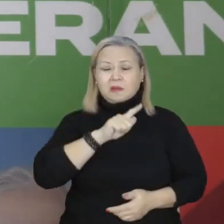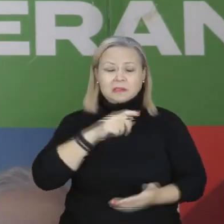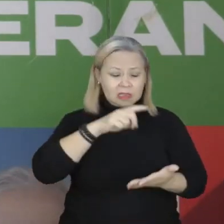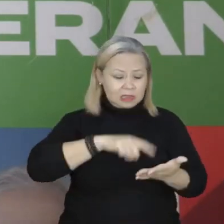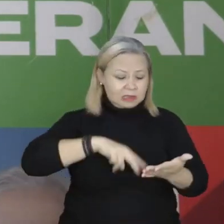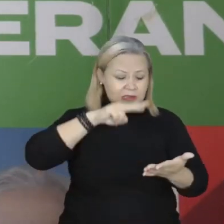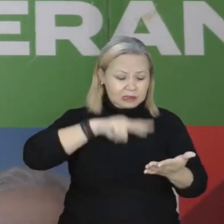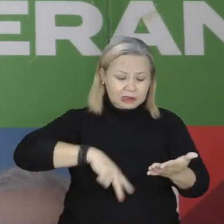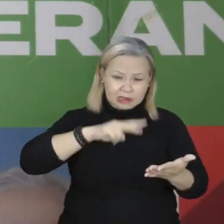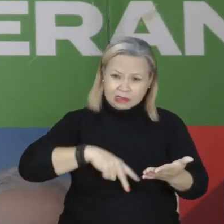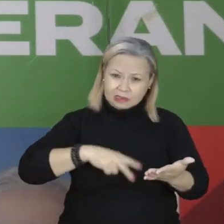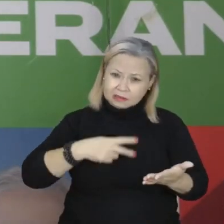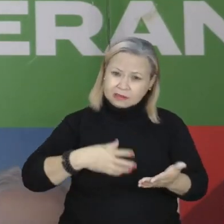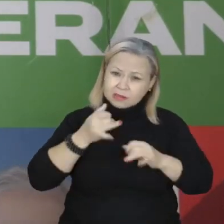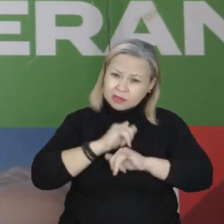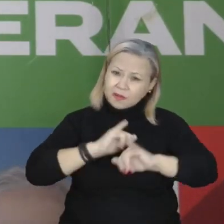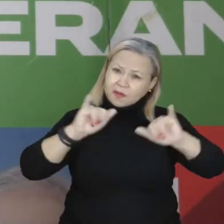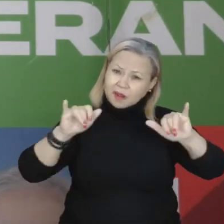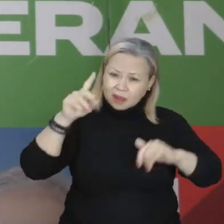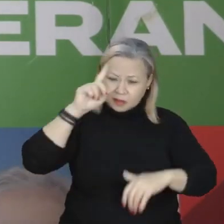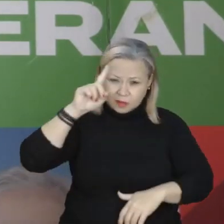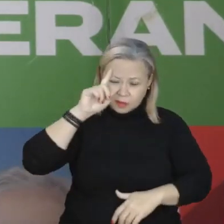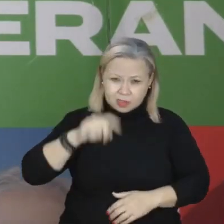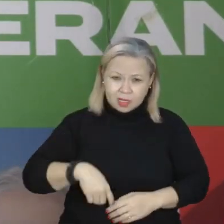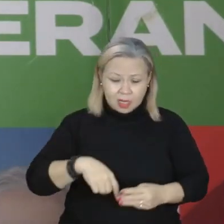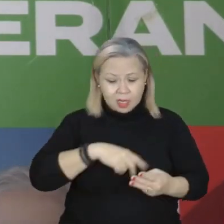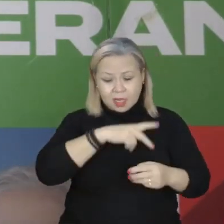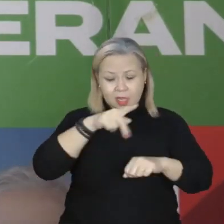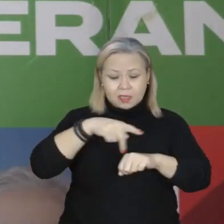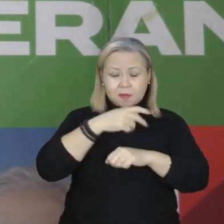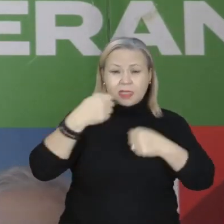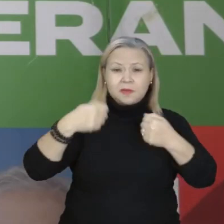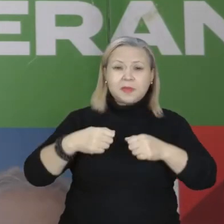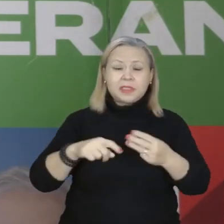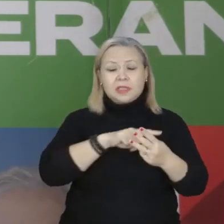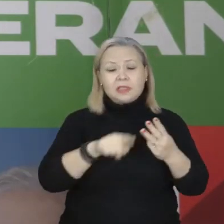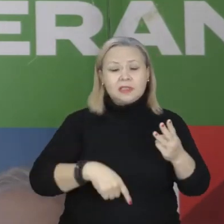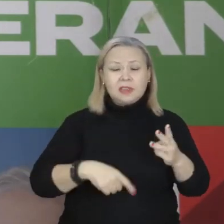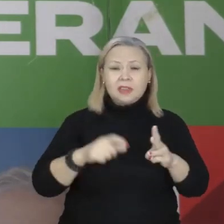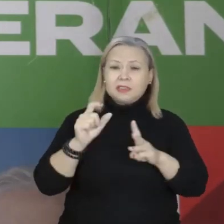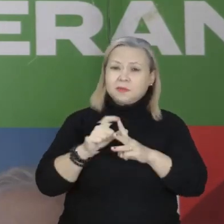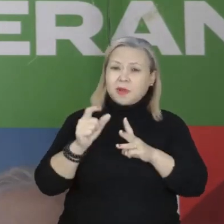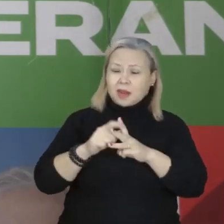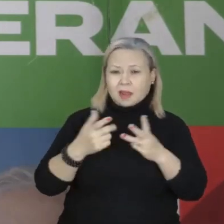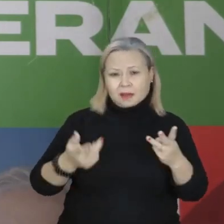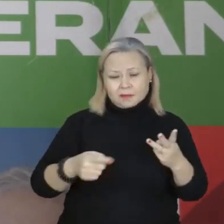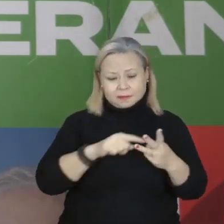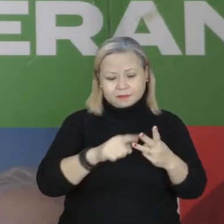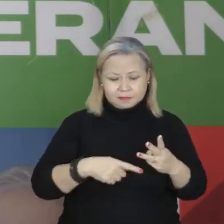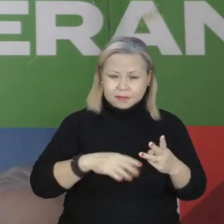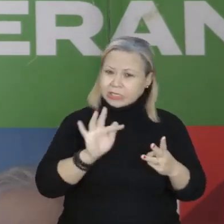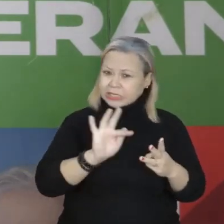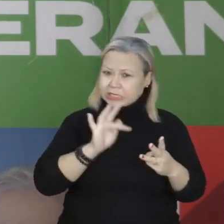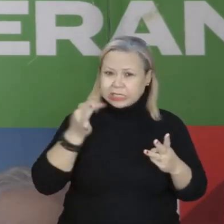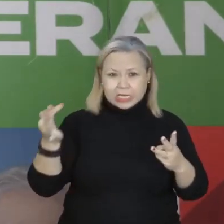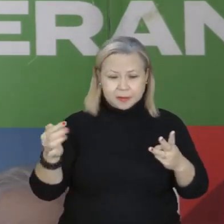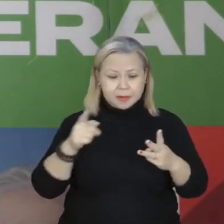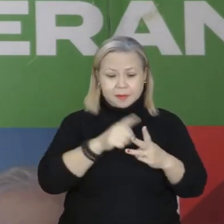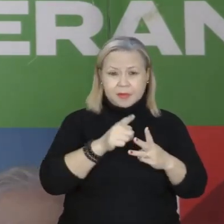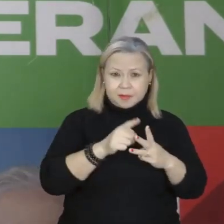tenho dito todo dia, esse país precisa de 3 palavras, que parecem pouco, mas são mágicas. Primeira